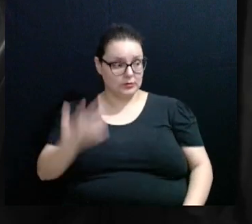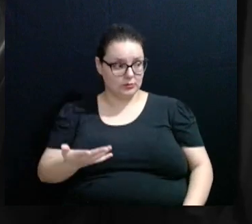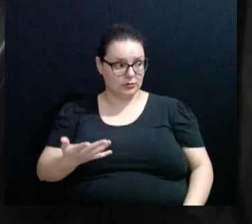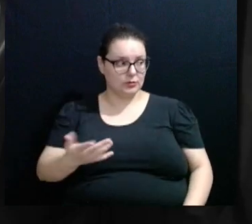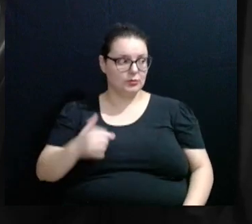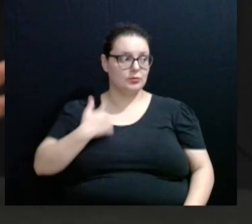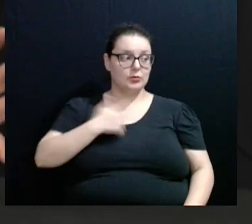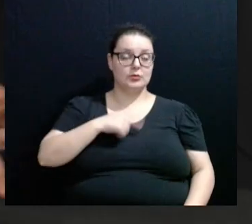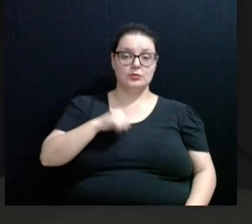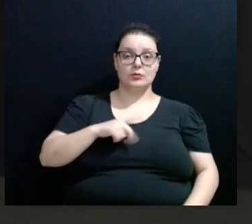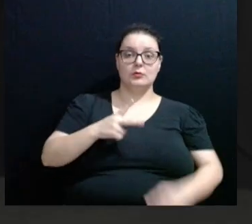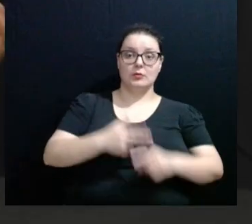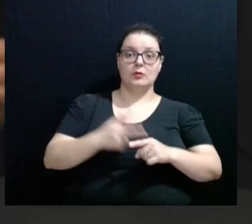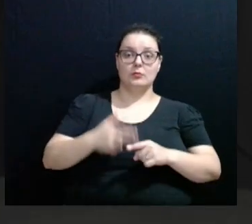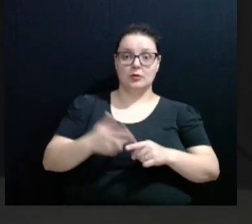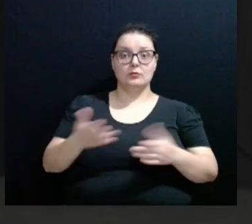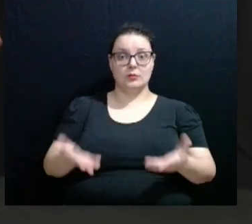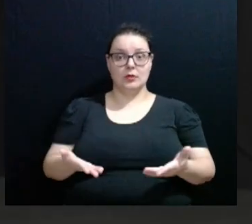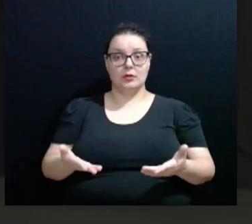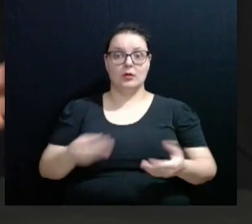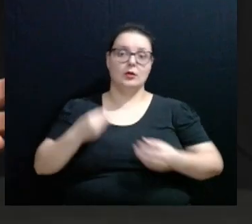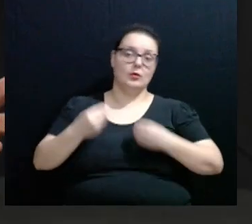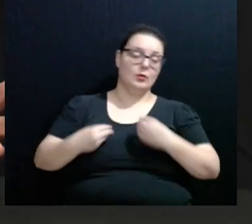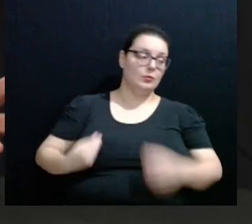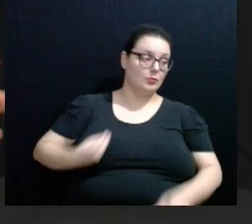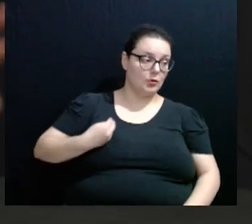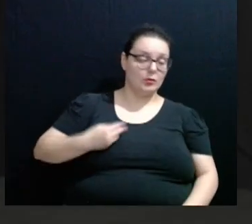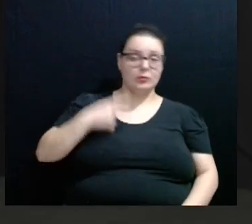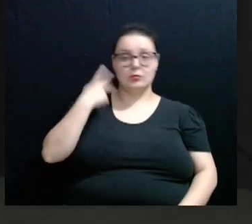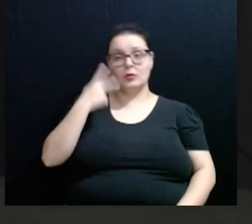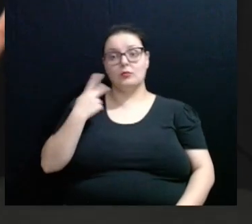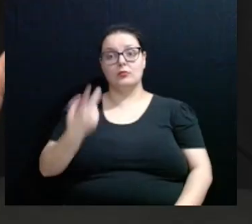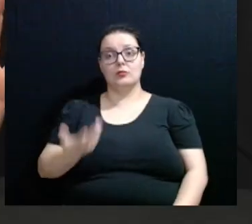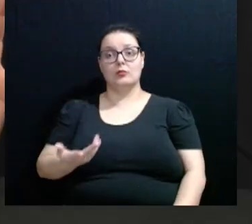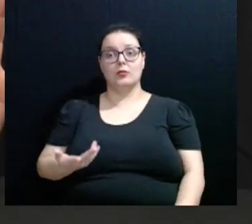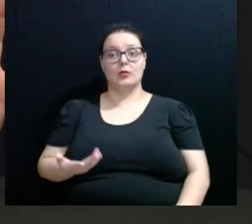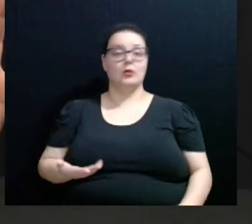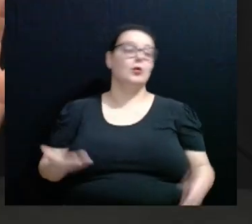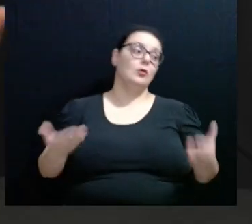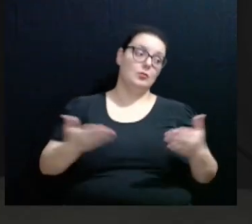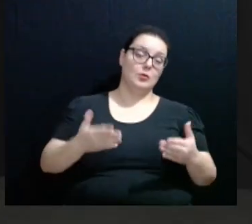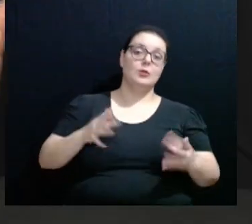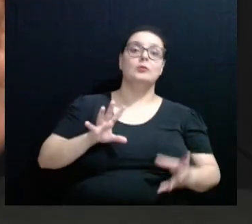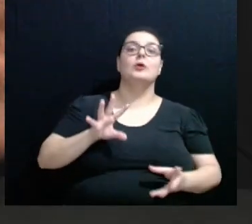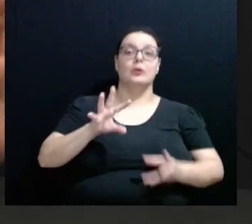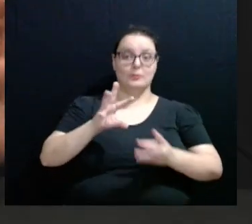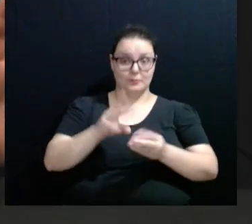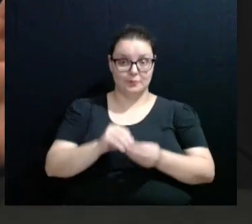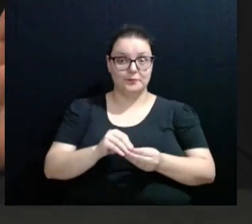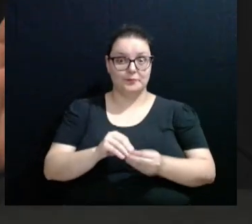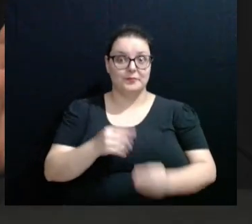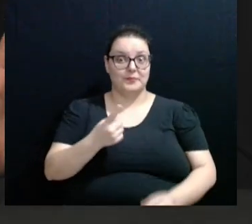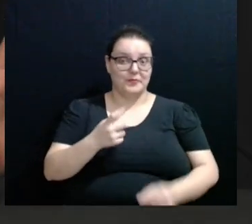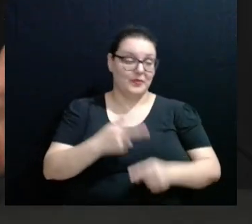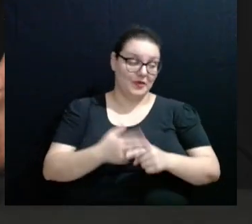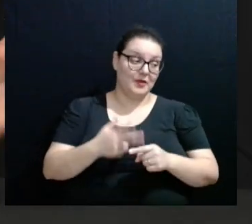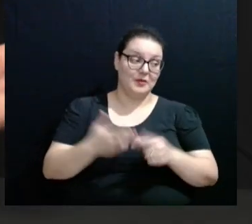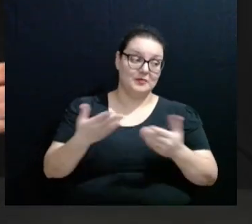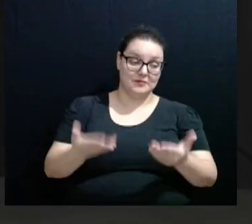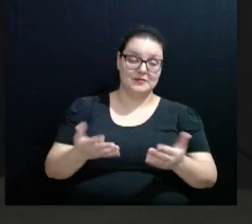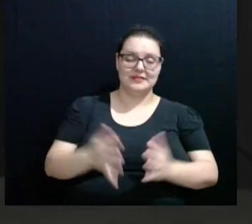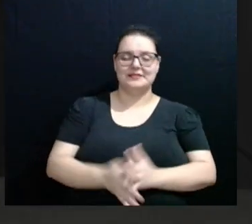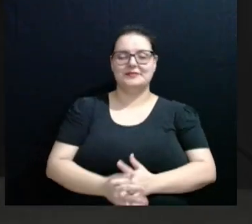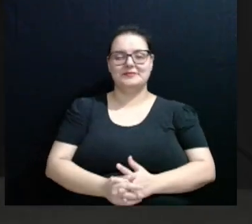teve uma temporada, inclusive, que trouxe aqui como é a vida desse parlamentar. Hoje a gente vai ter que resumir tudo em um único episódio com você,